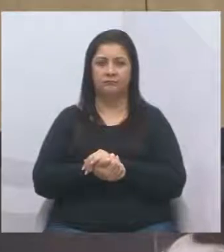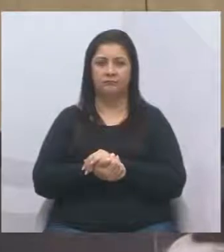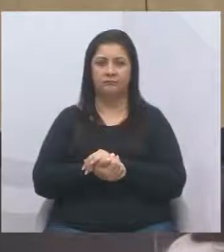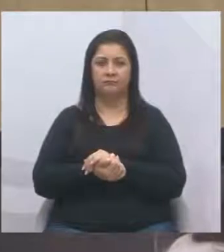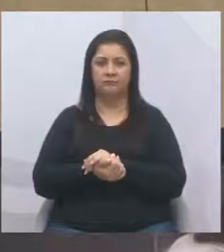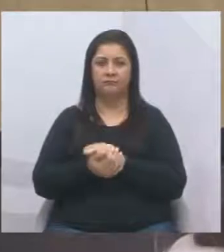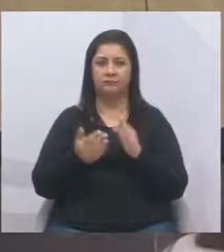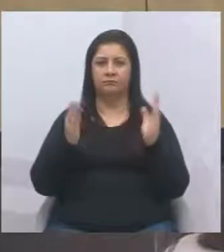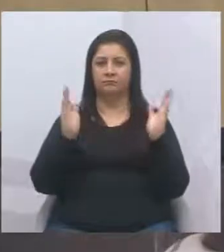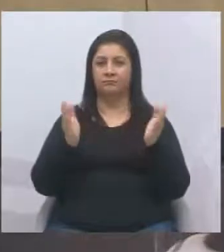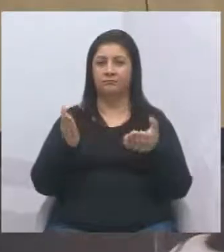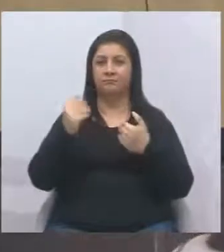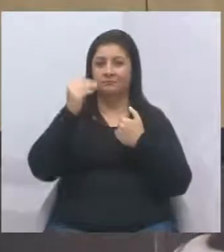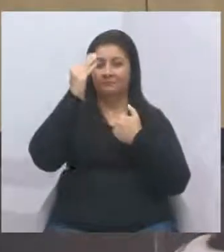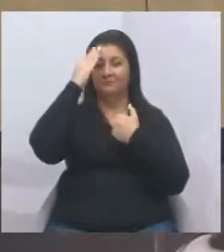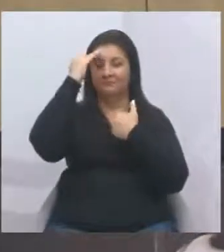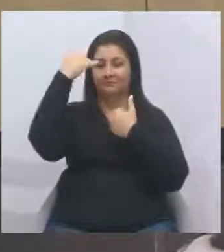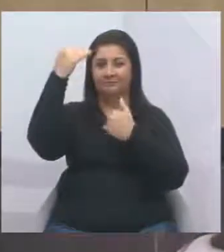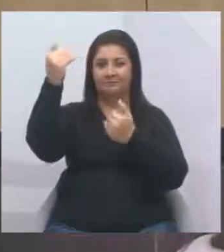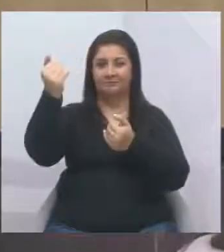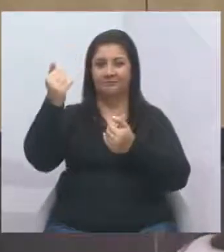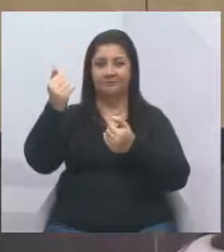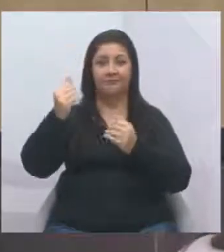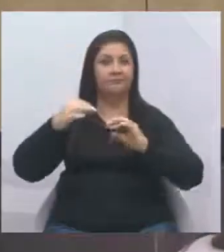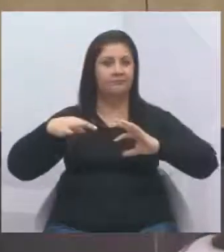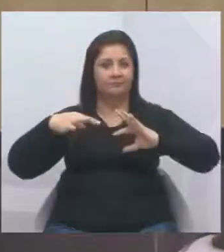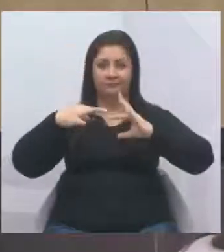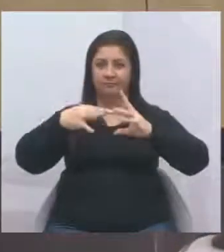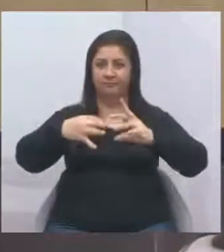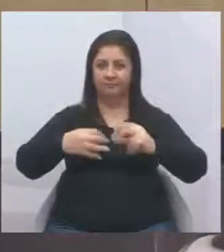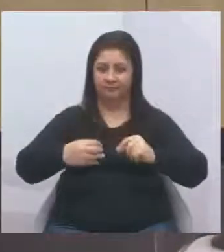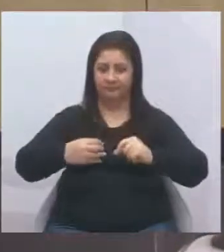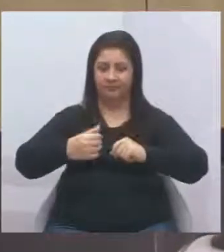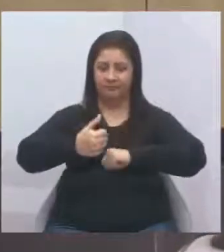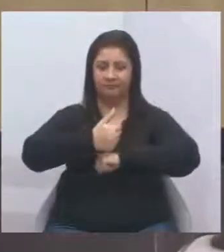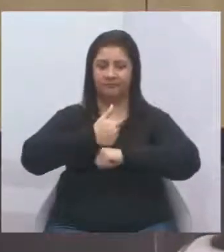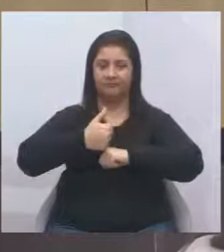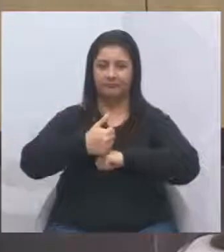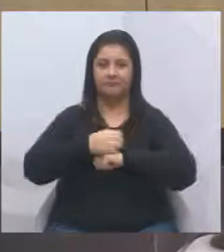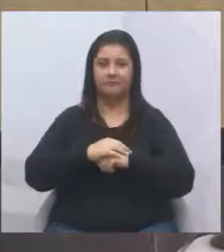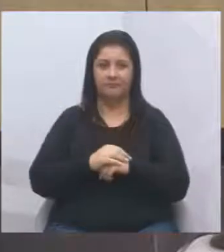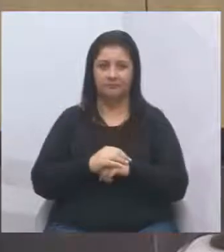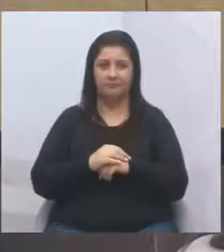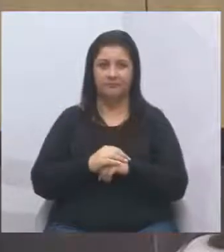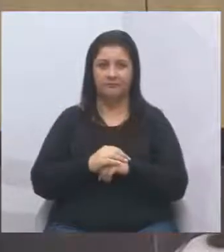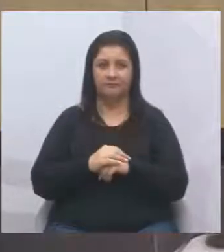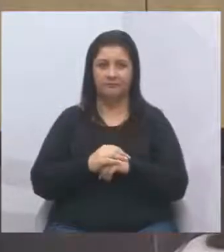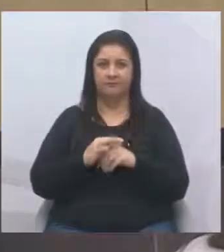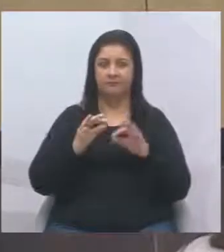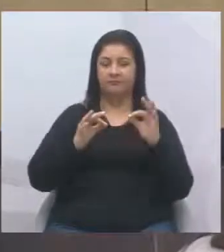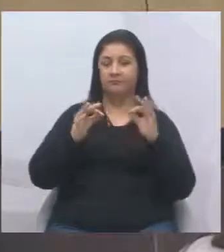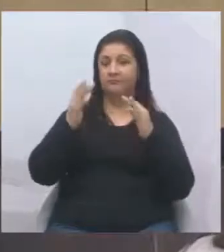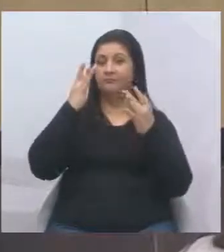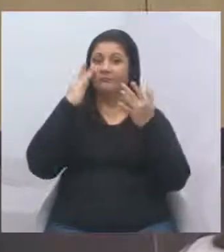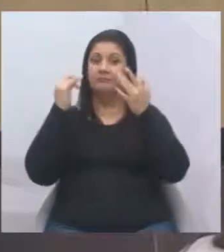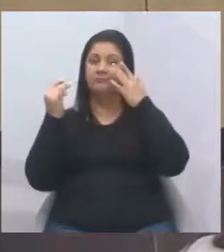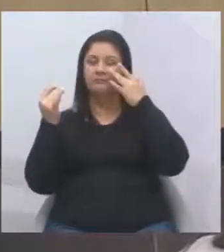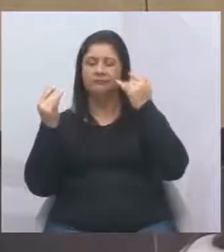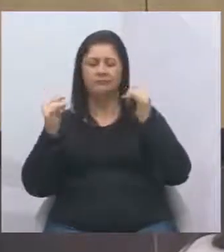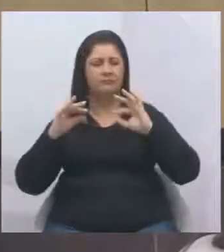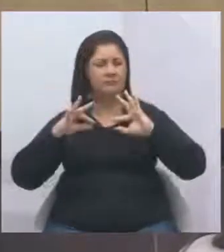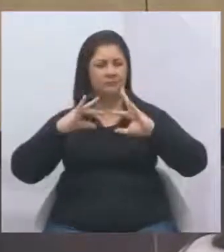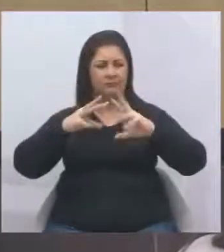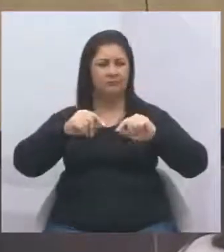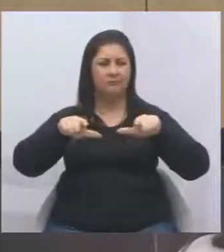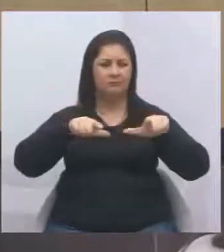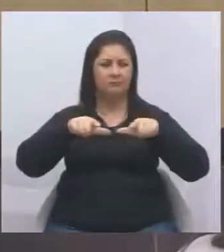Nessa data, homenageamos todos os profissionais que atuam em performance teatral, tanto os atores e diretores e todos os que